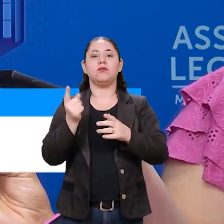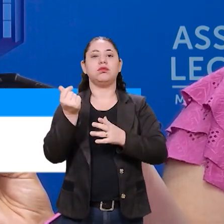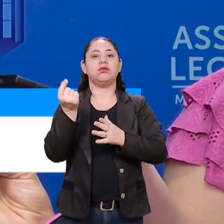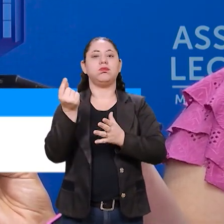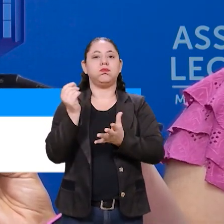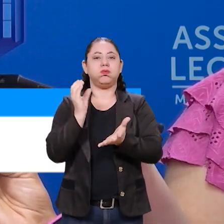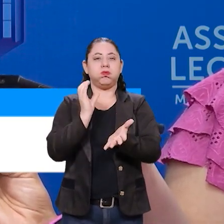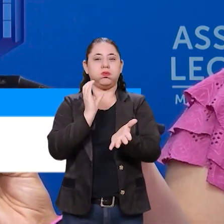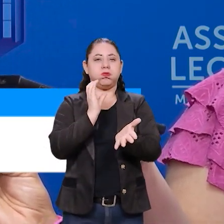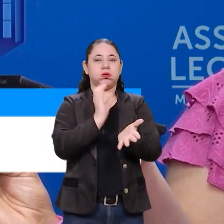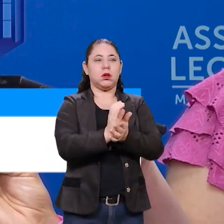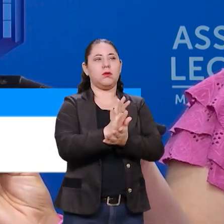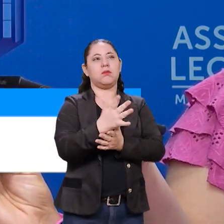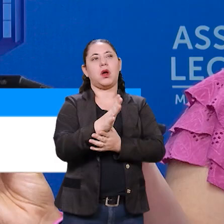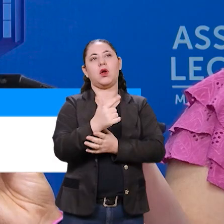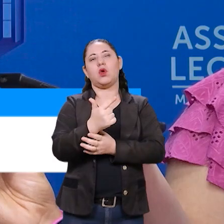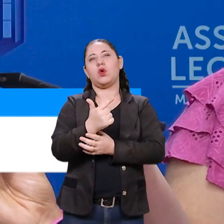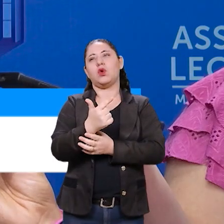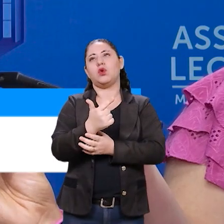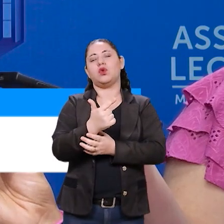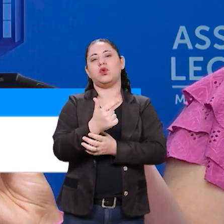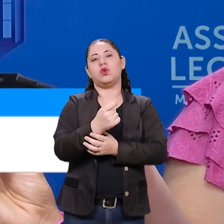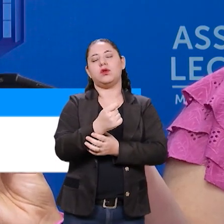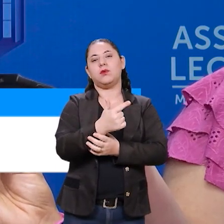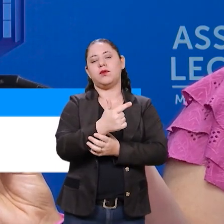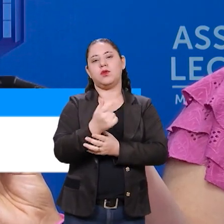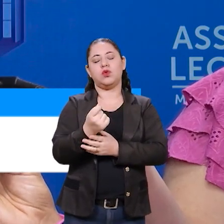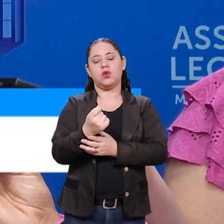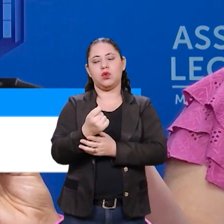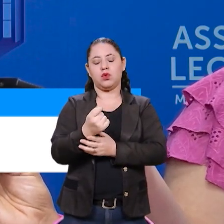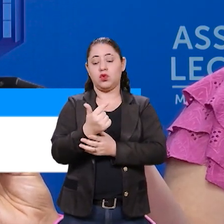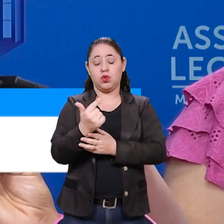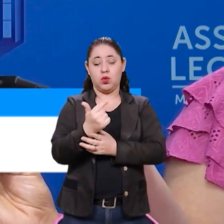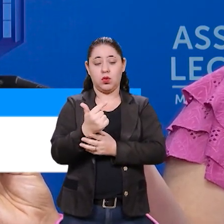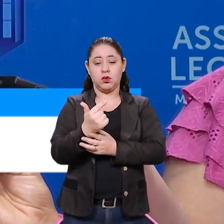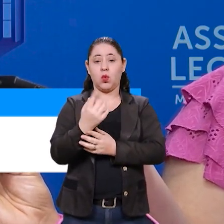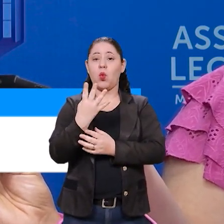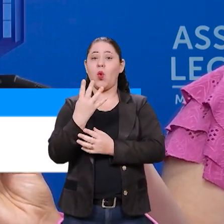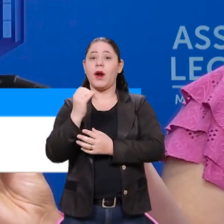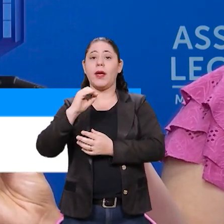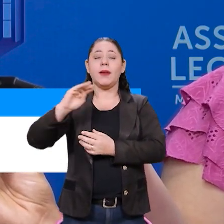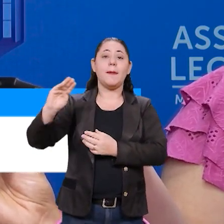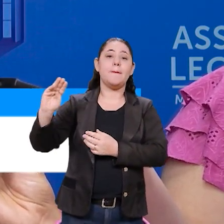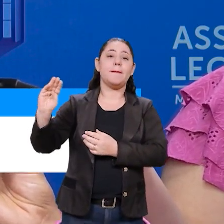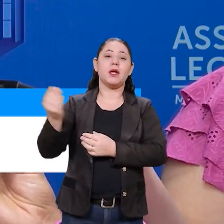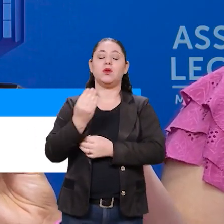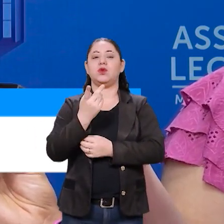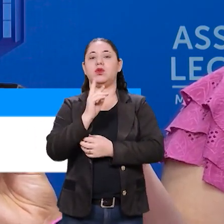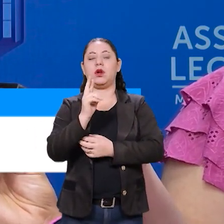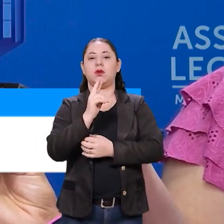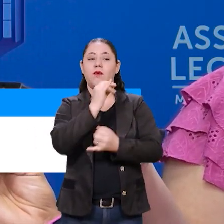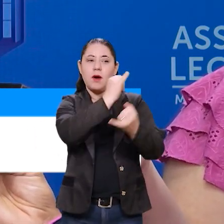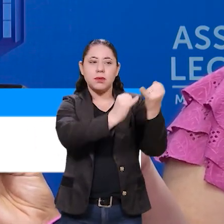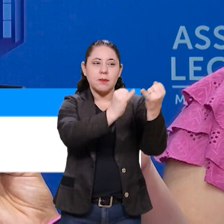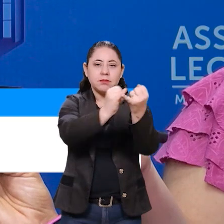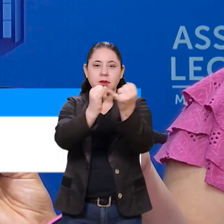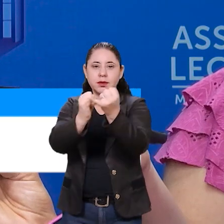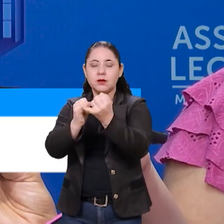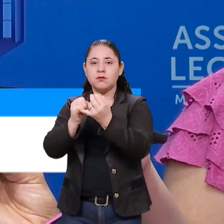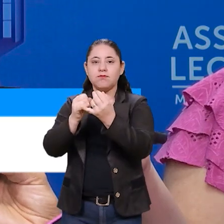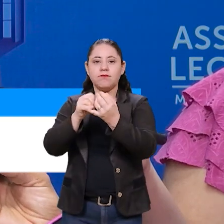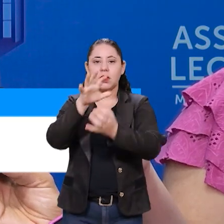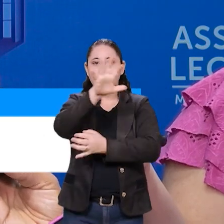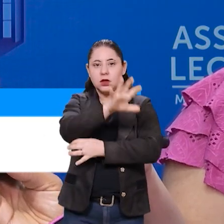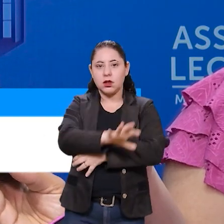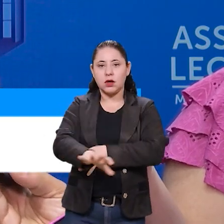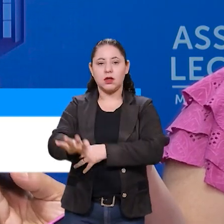é um montante em torno do dinheiro de 2022, cerca de 40 bilhões de reais, que seria